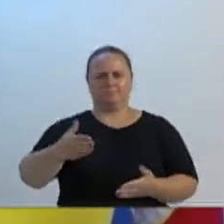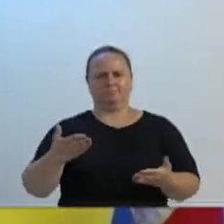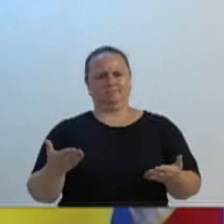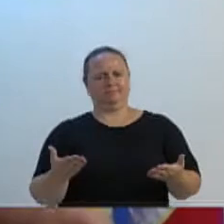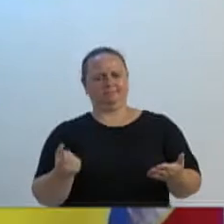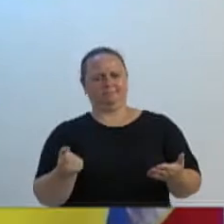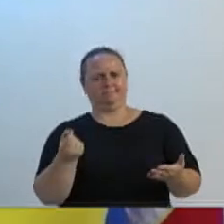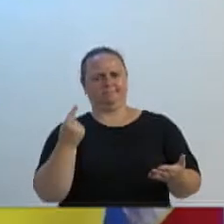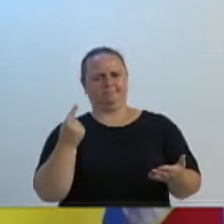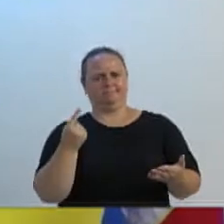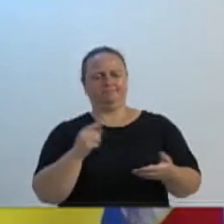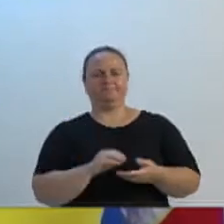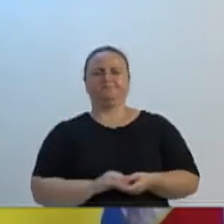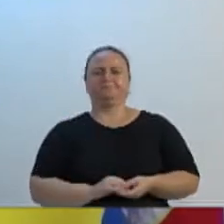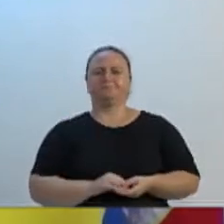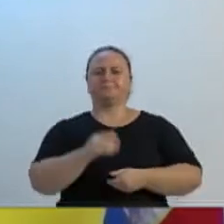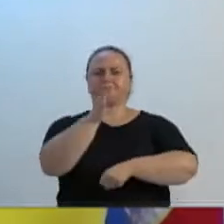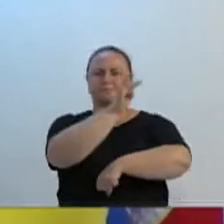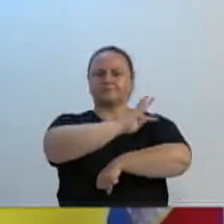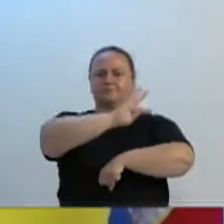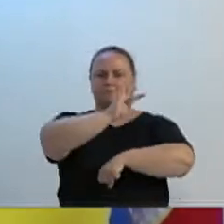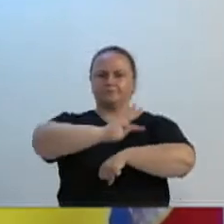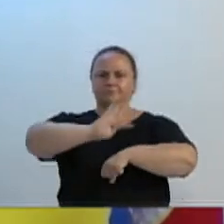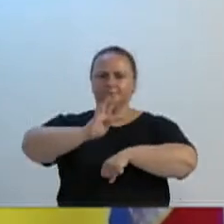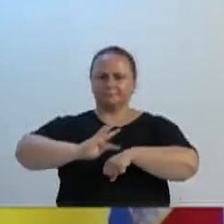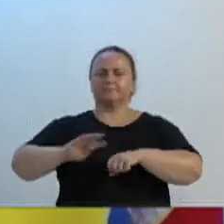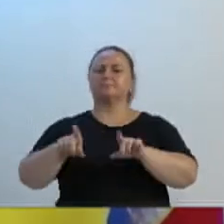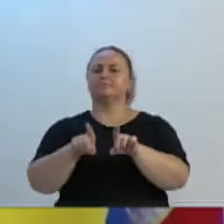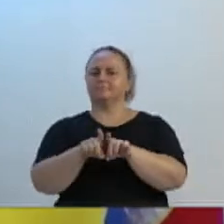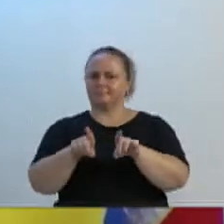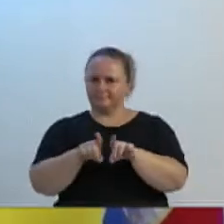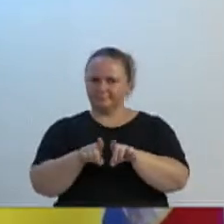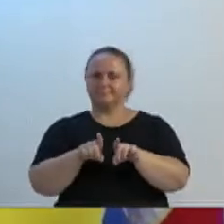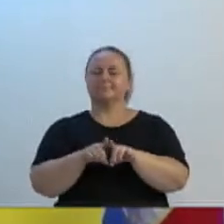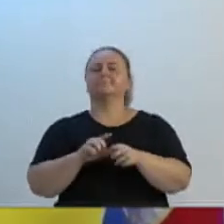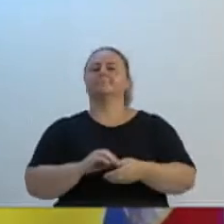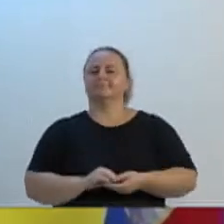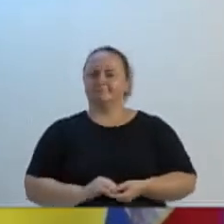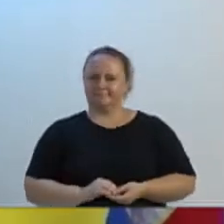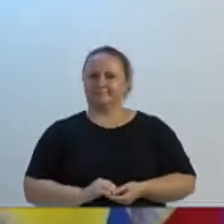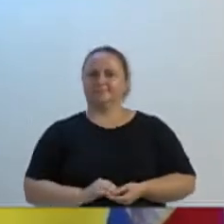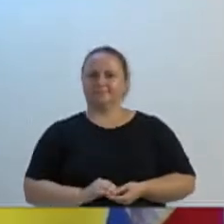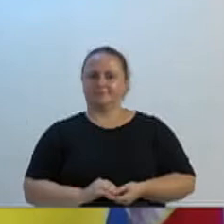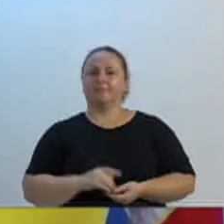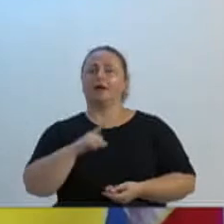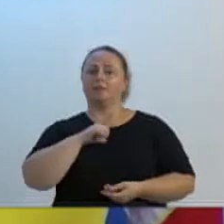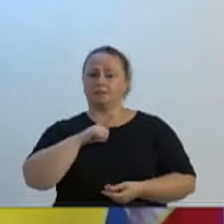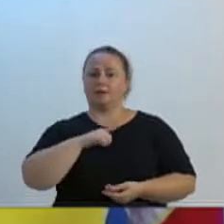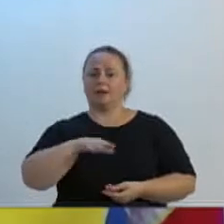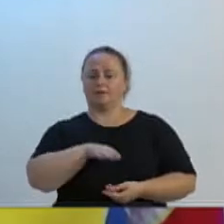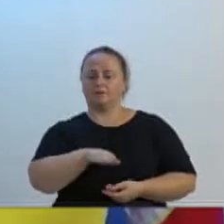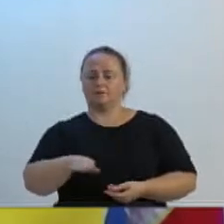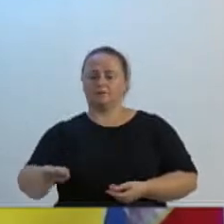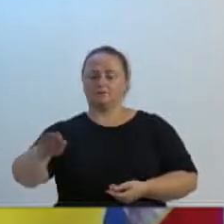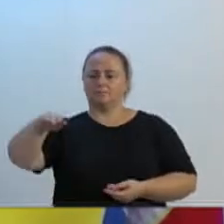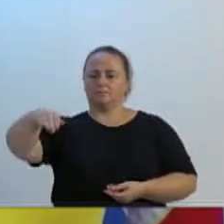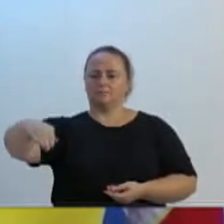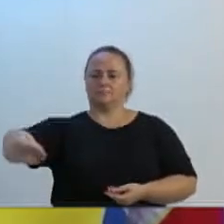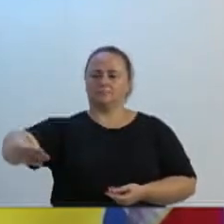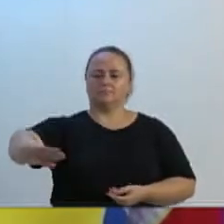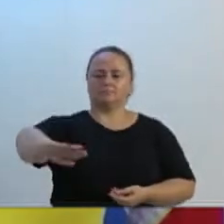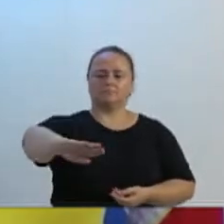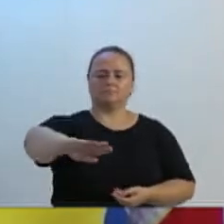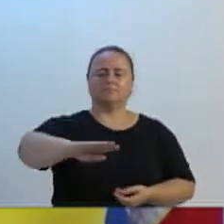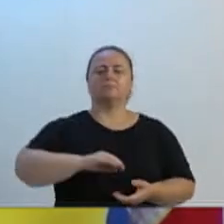menos 1km e meio do tribess também não é não tem brasileira do se você for colocado em cima de uma curva vereador que a minha um